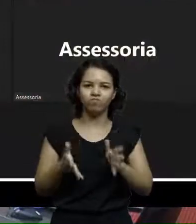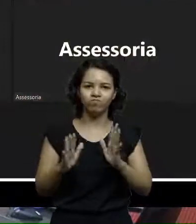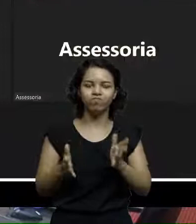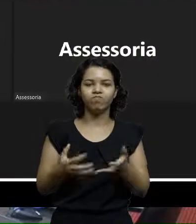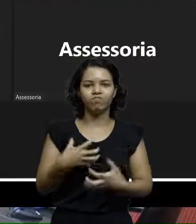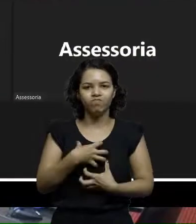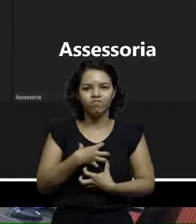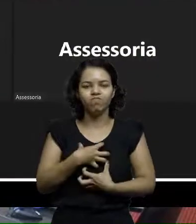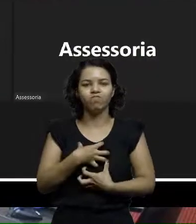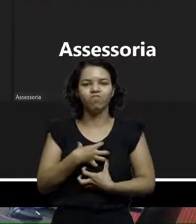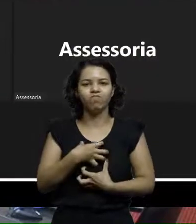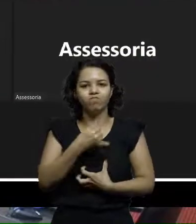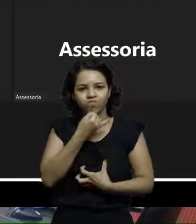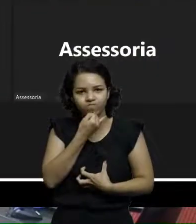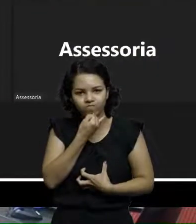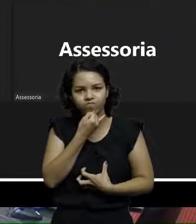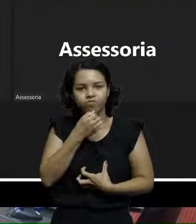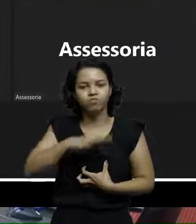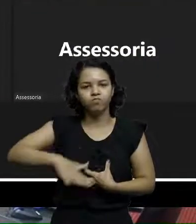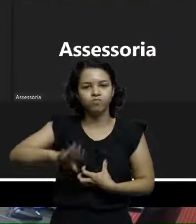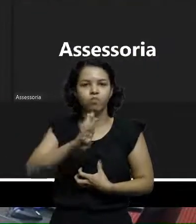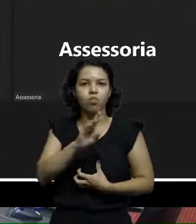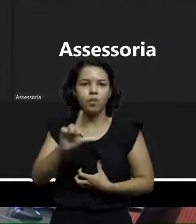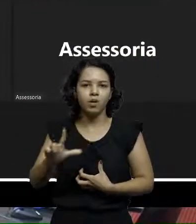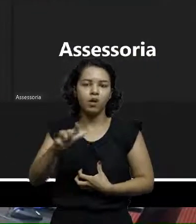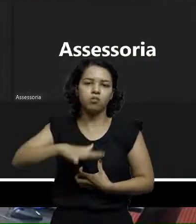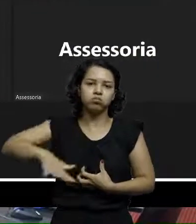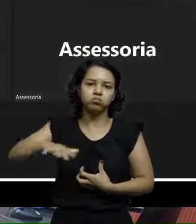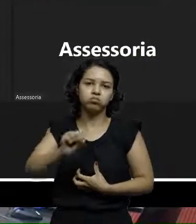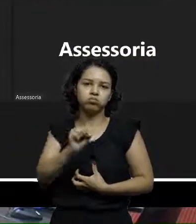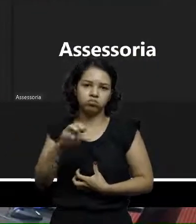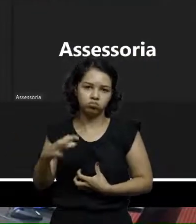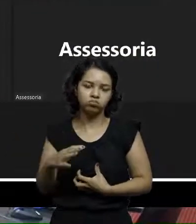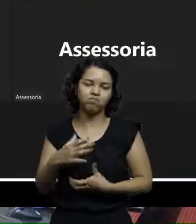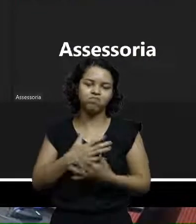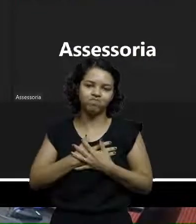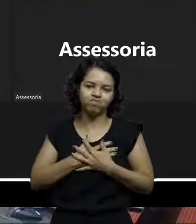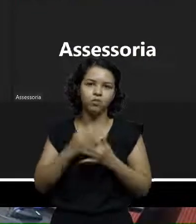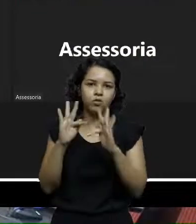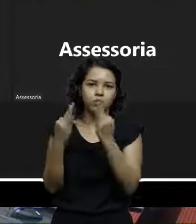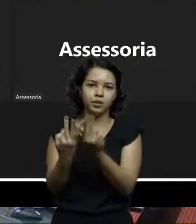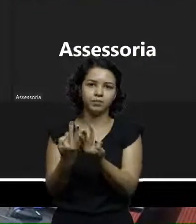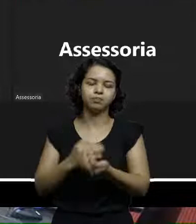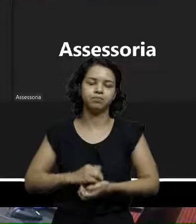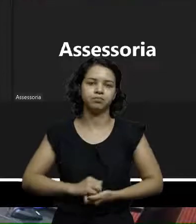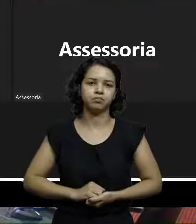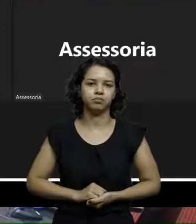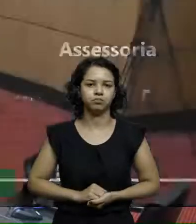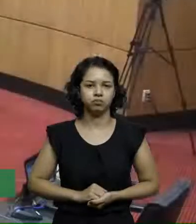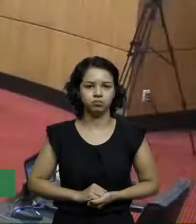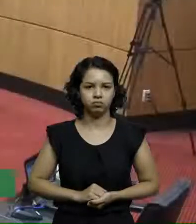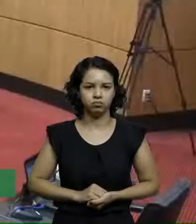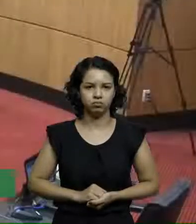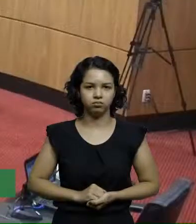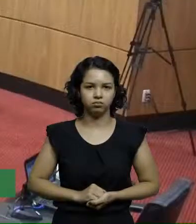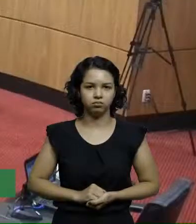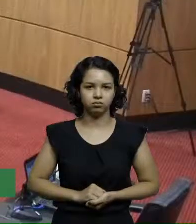Blumenau, região e todo o estado de Santa Catarina. Nossas condolências aos familiares. Obrigado, senhor presidente.